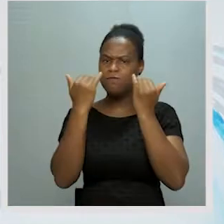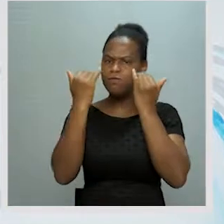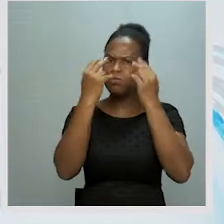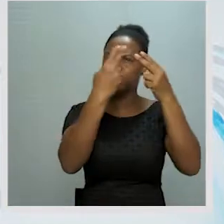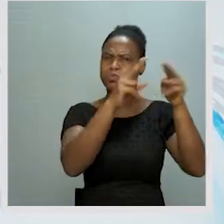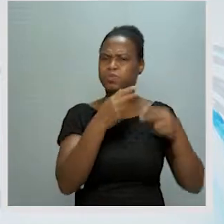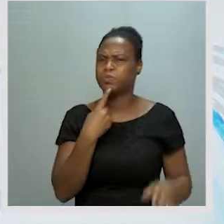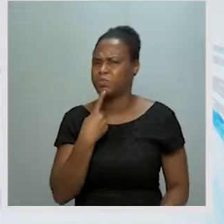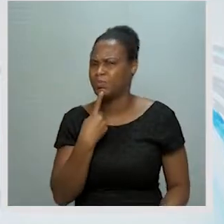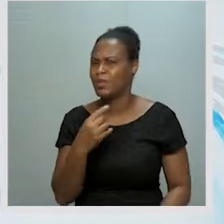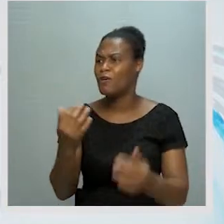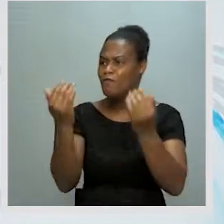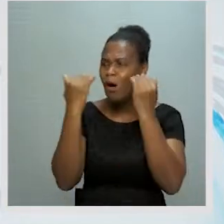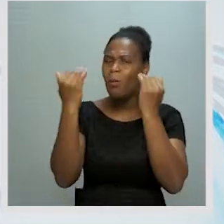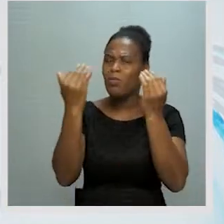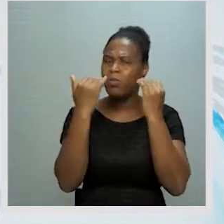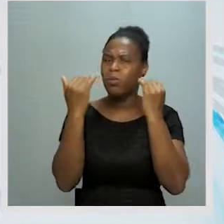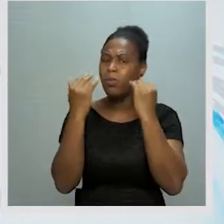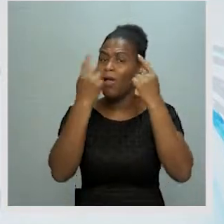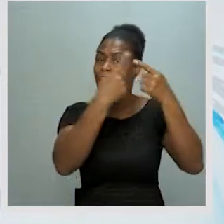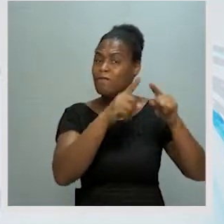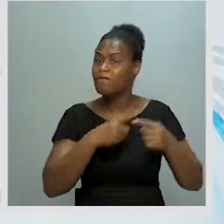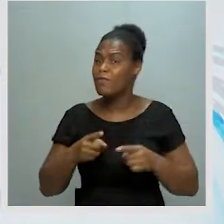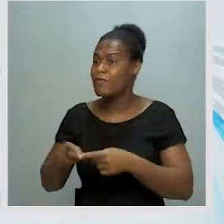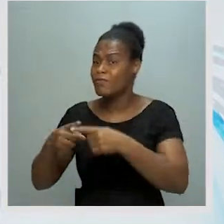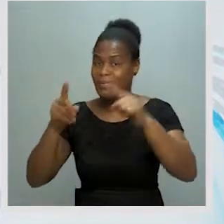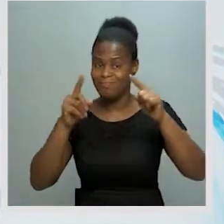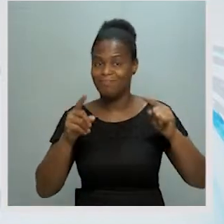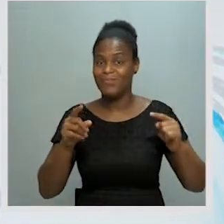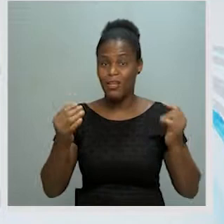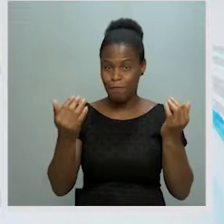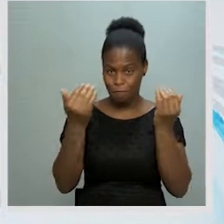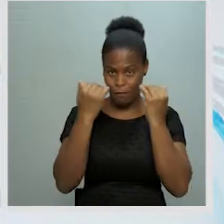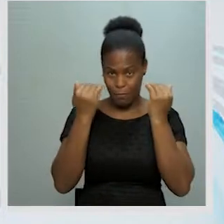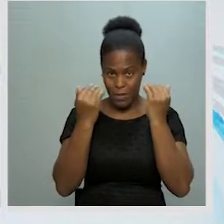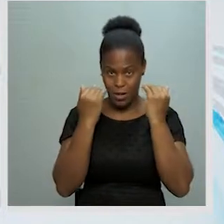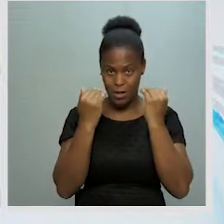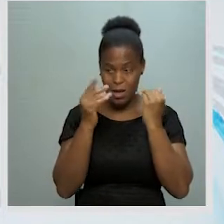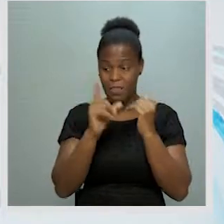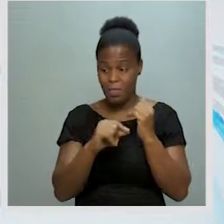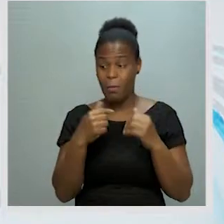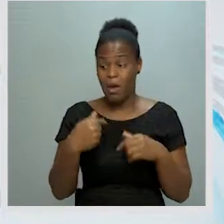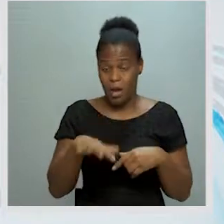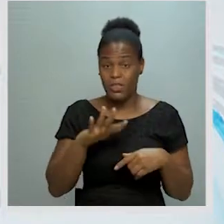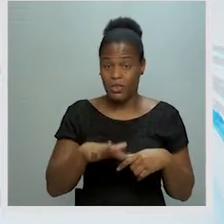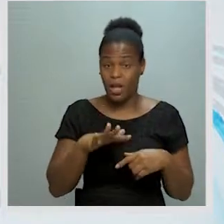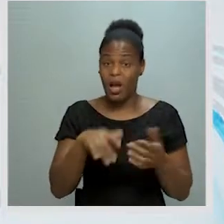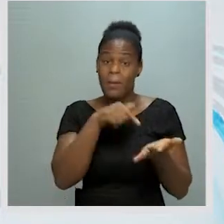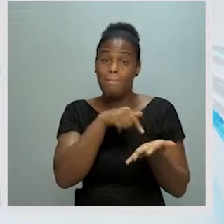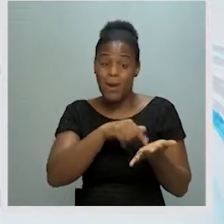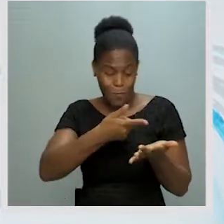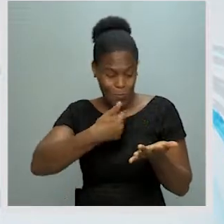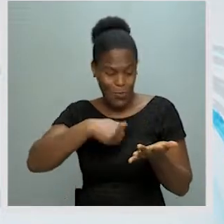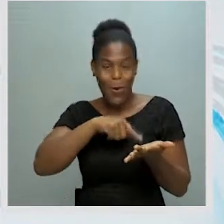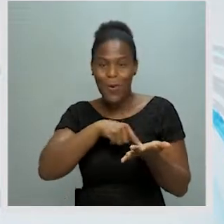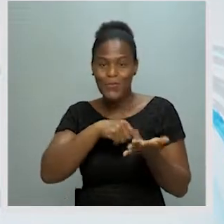várias, as informações são diversificadas, as informações estão nas nossas